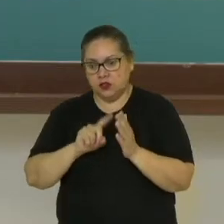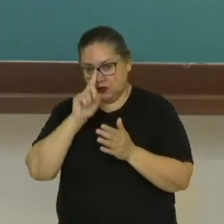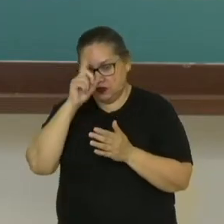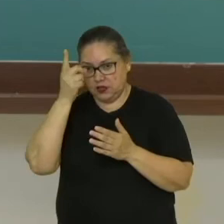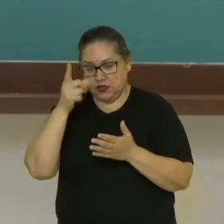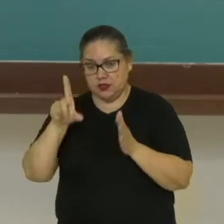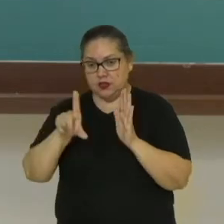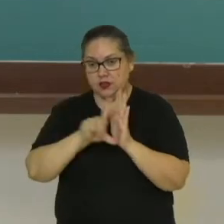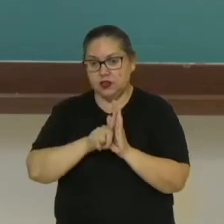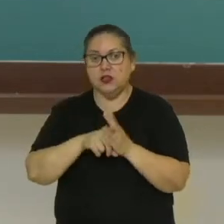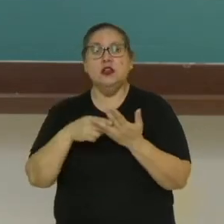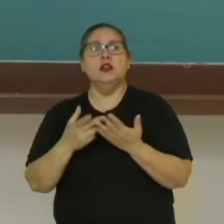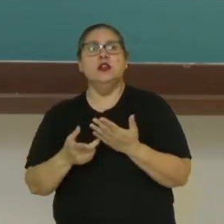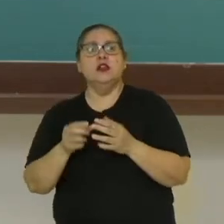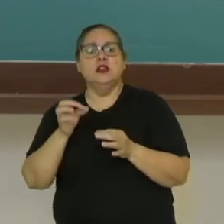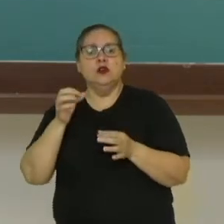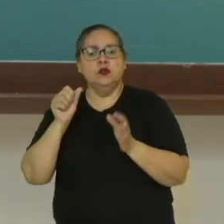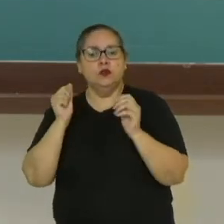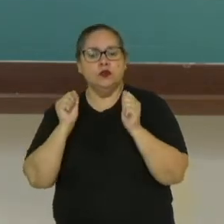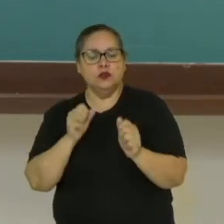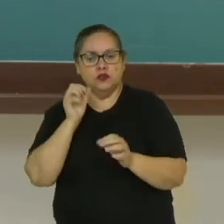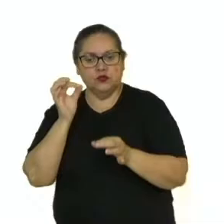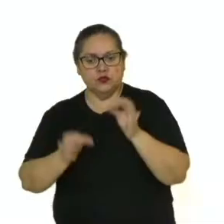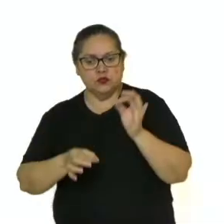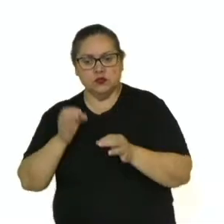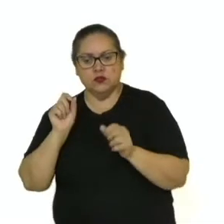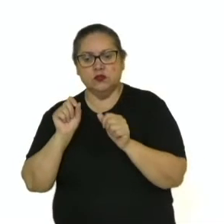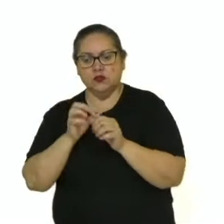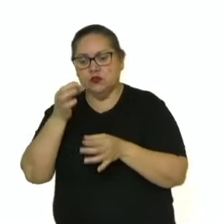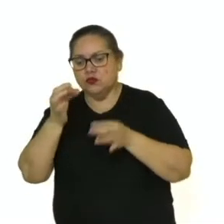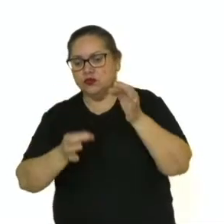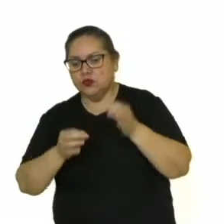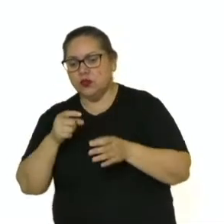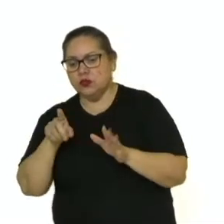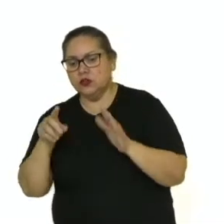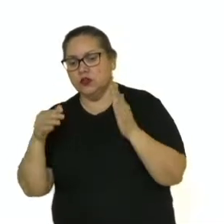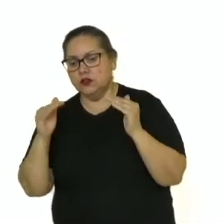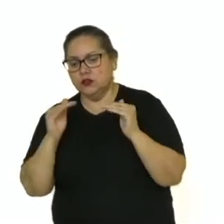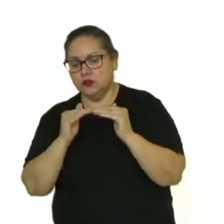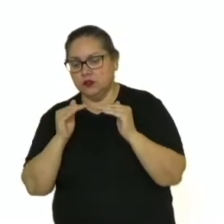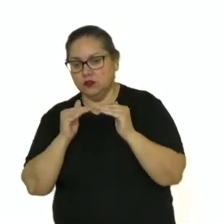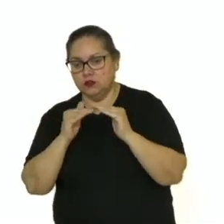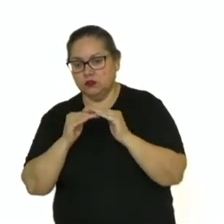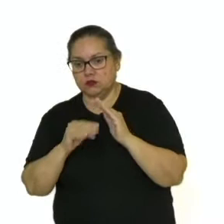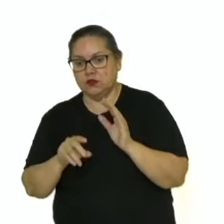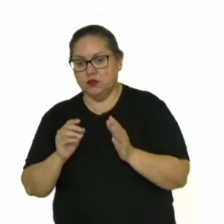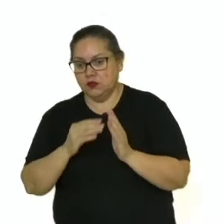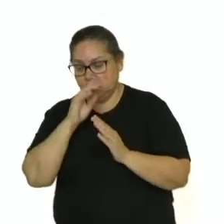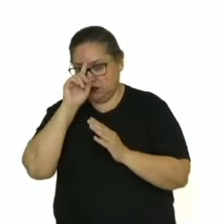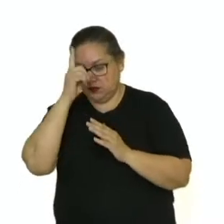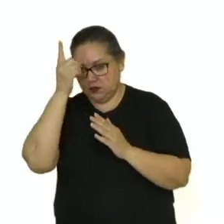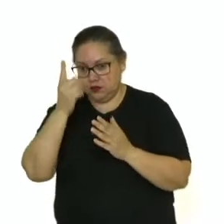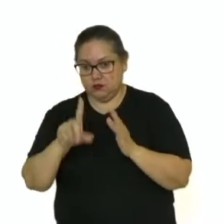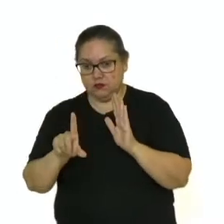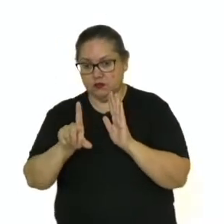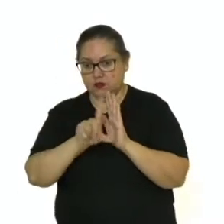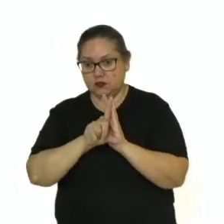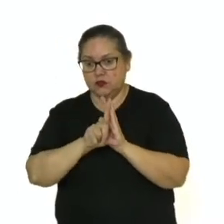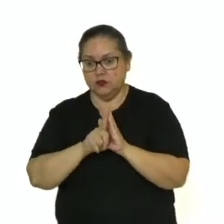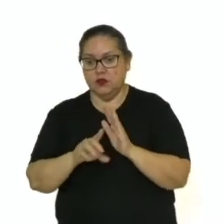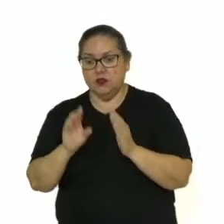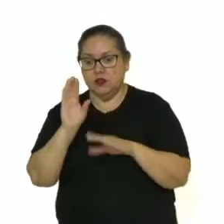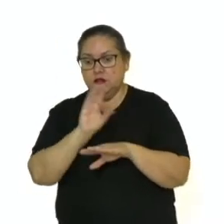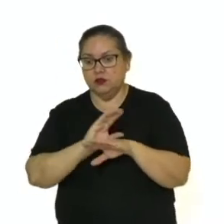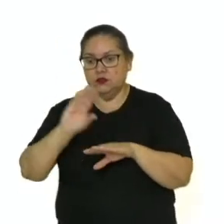poder executivo. E o poder judiciário tem como função julgar de acordo com as leis criadas pelo poder legislativo e a